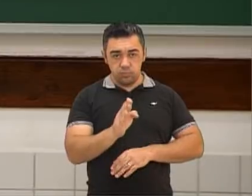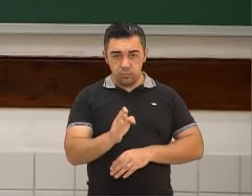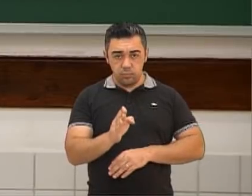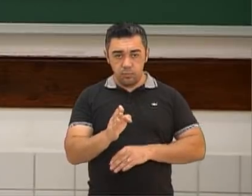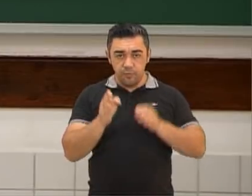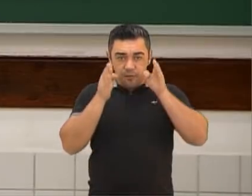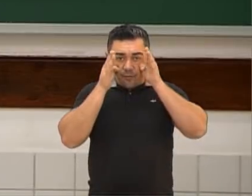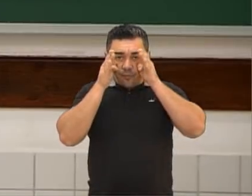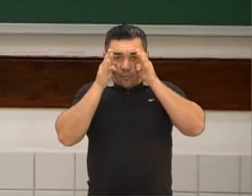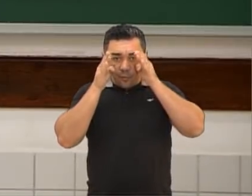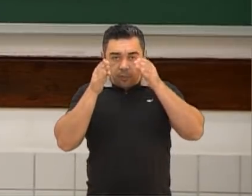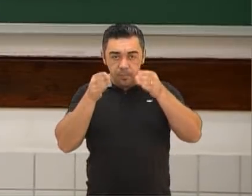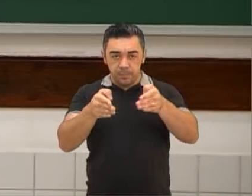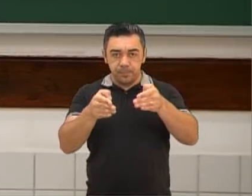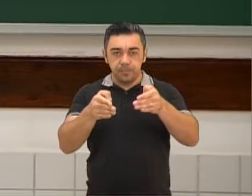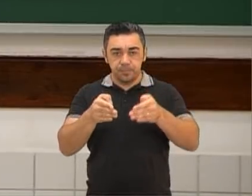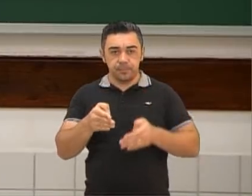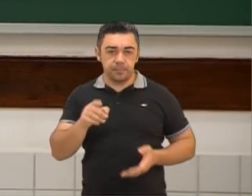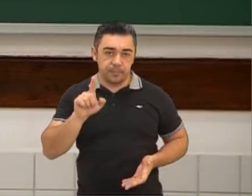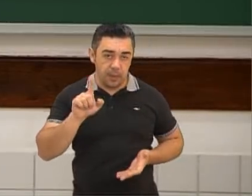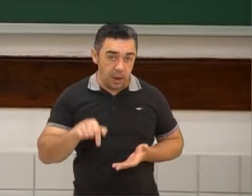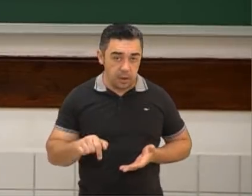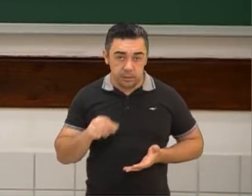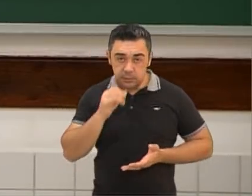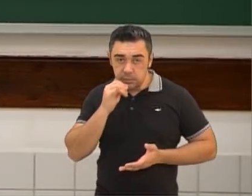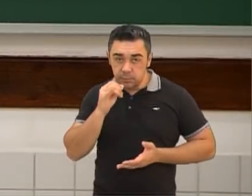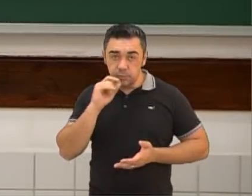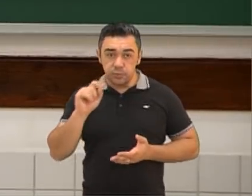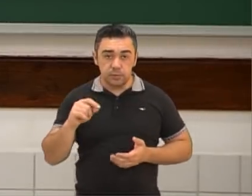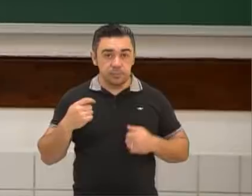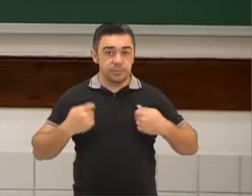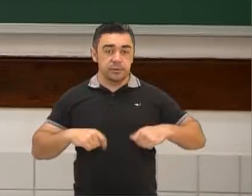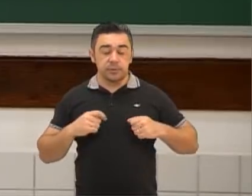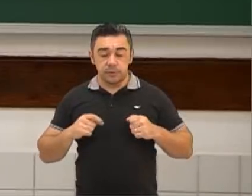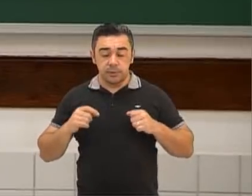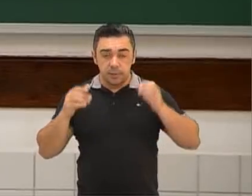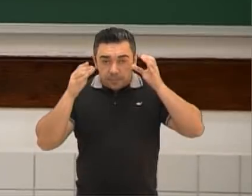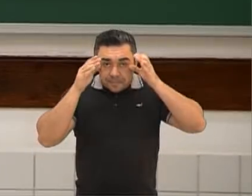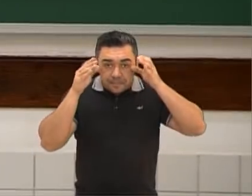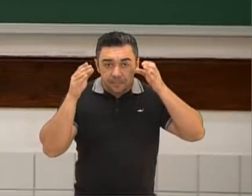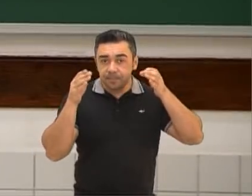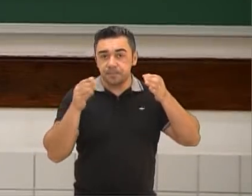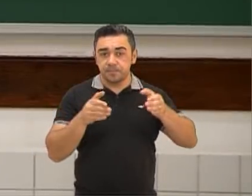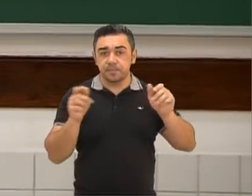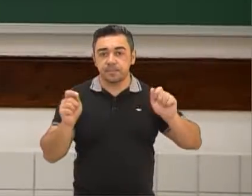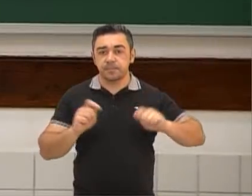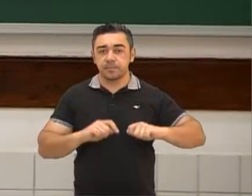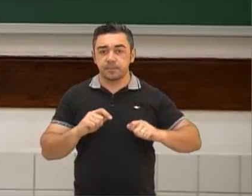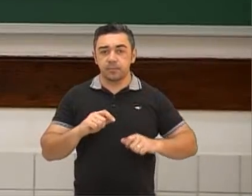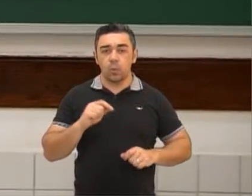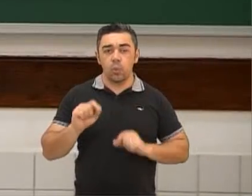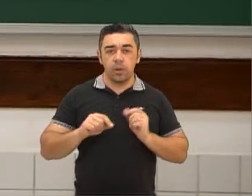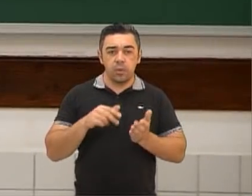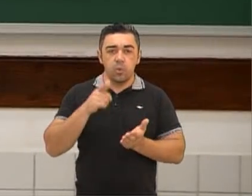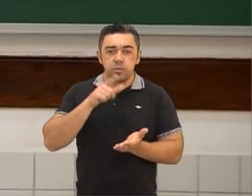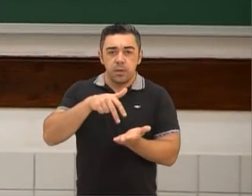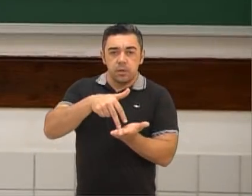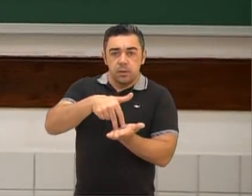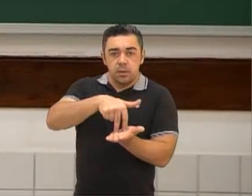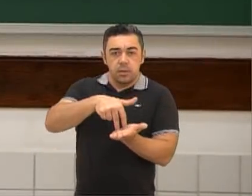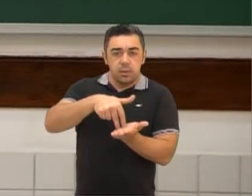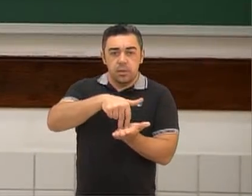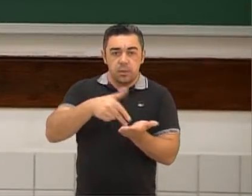certo? Isso é o que dá para ele, que possibilita para ele o equilíbrio,